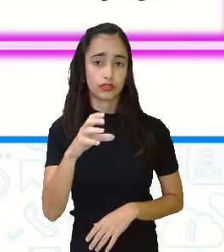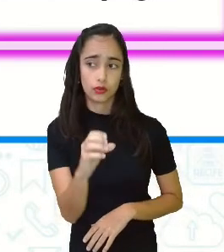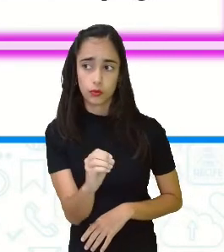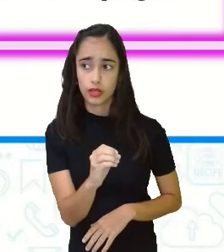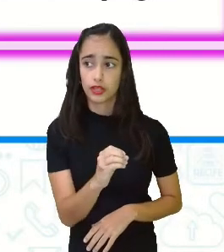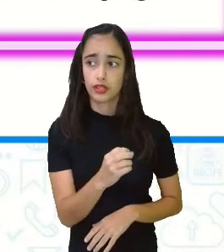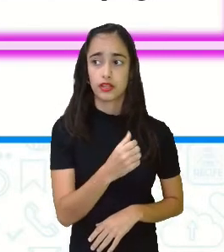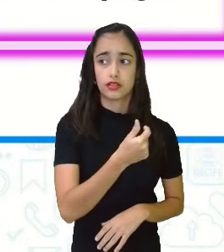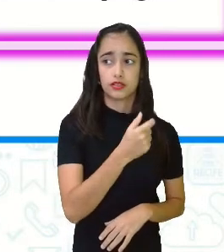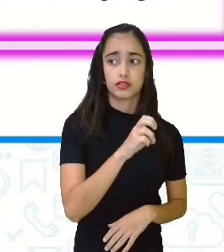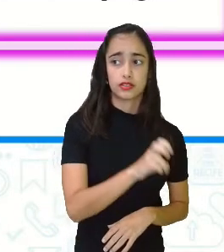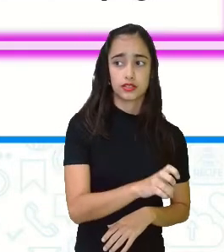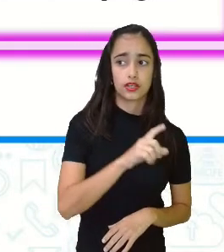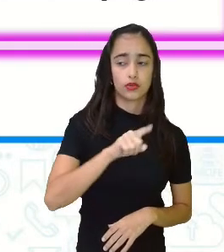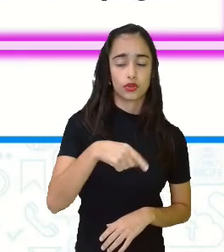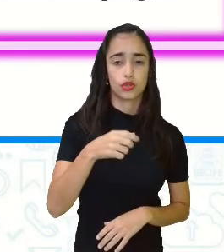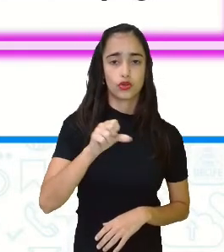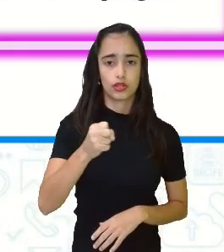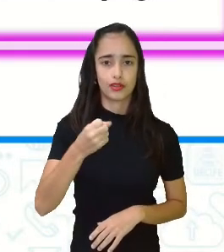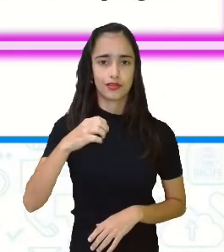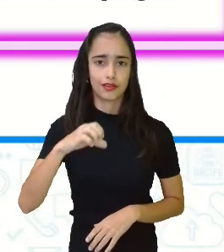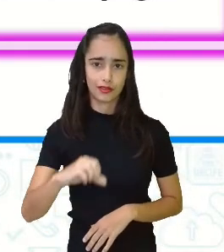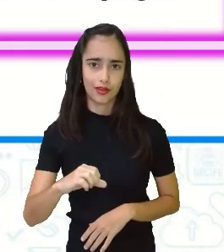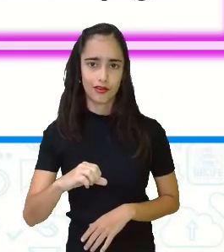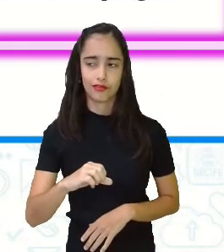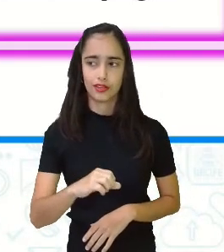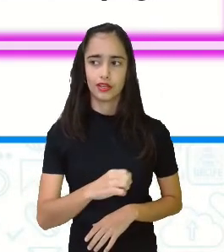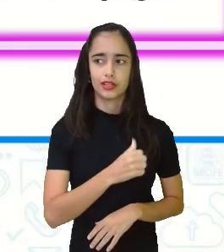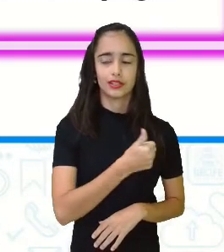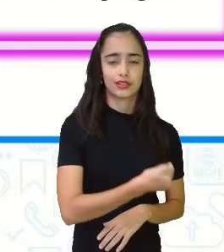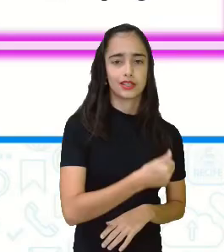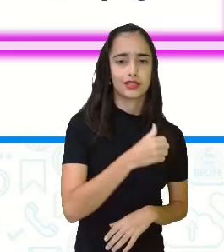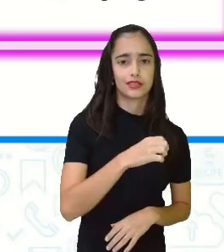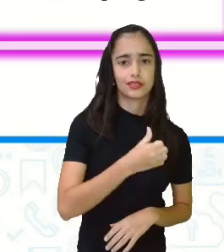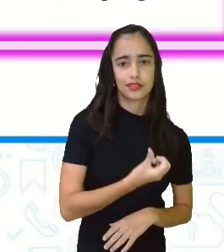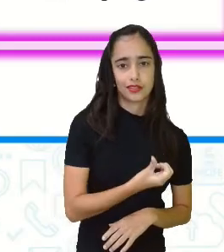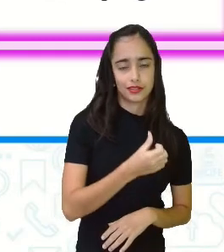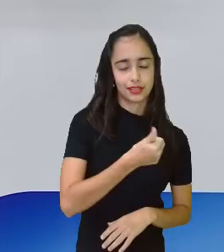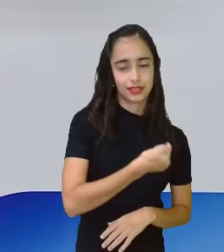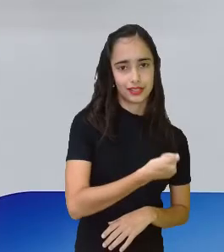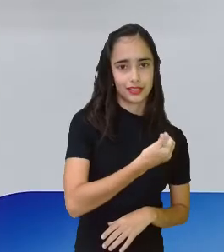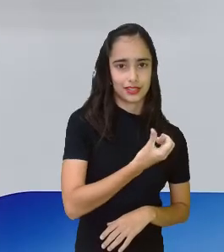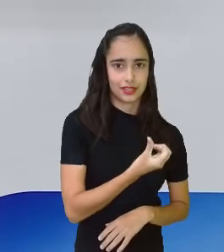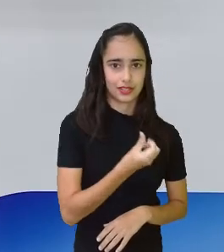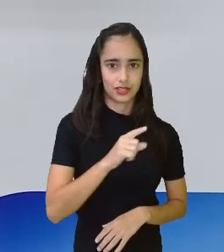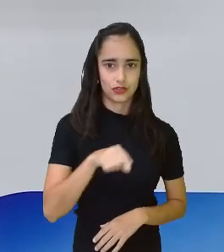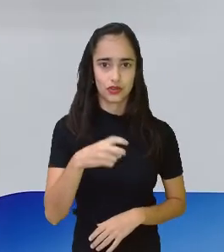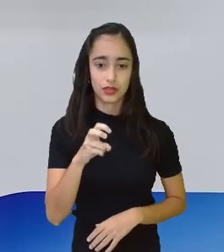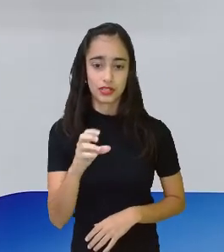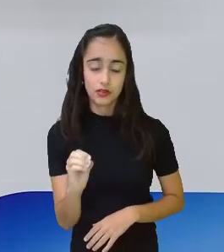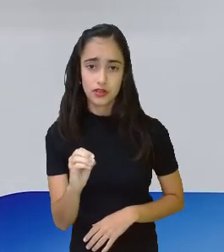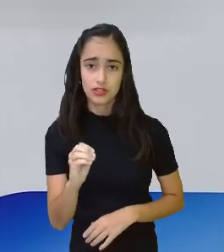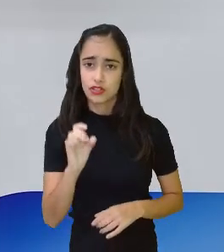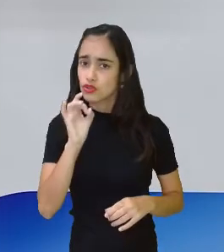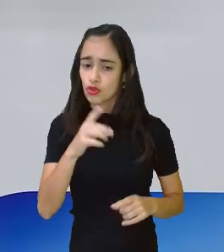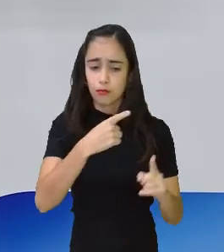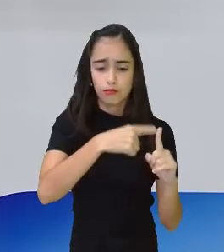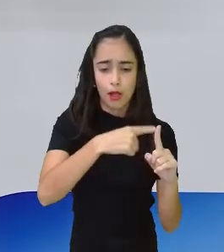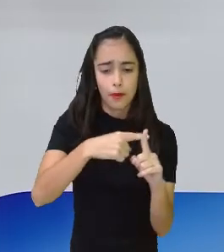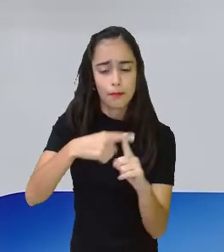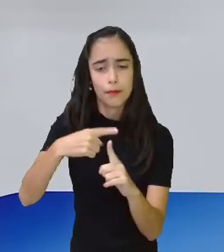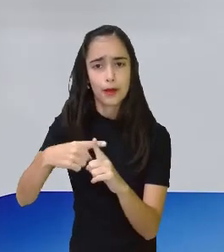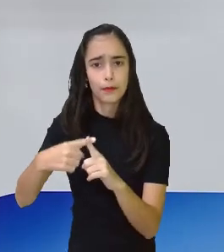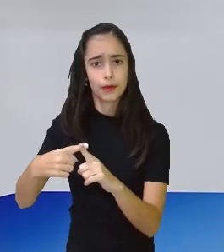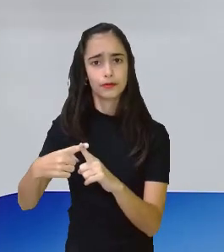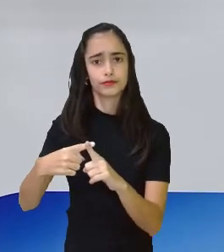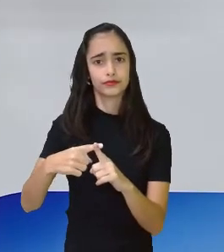R$ 5,89 e o leite em pó R$ 16,50. Faz a adição desses números racionais